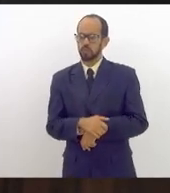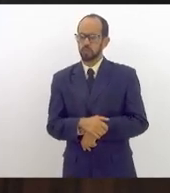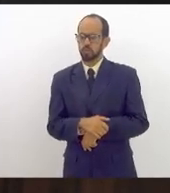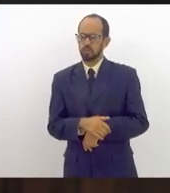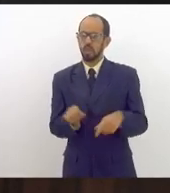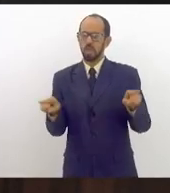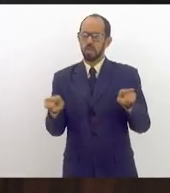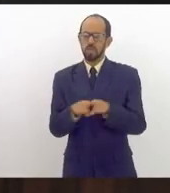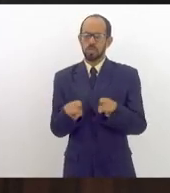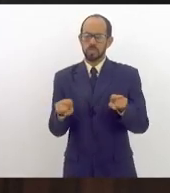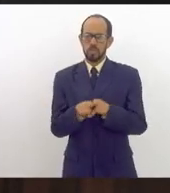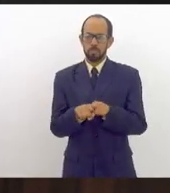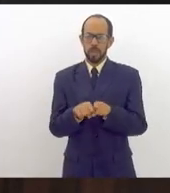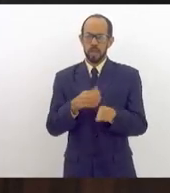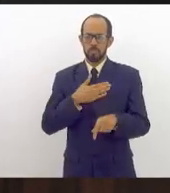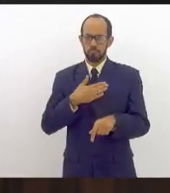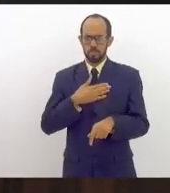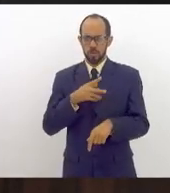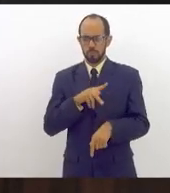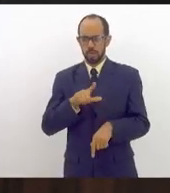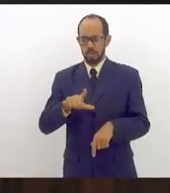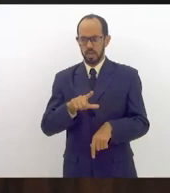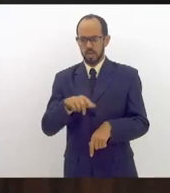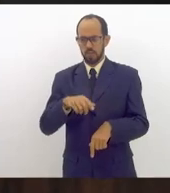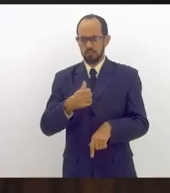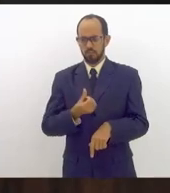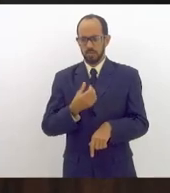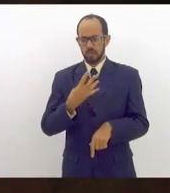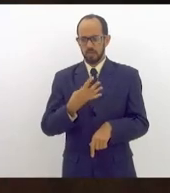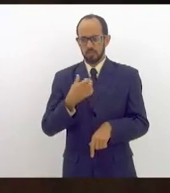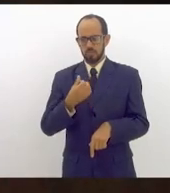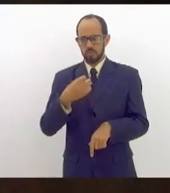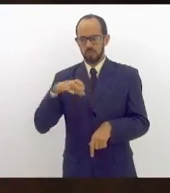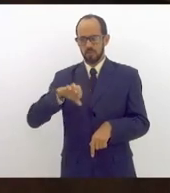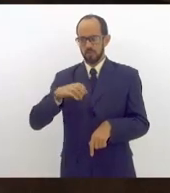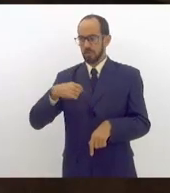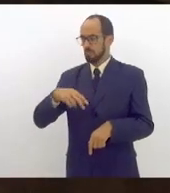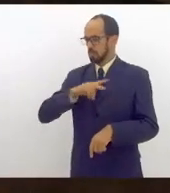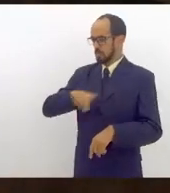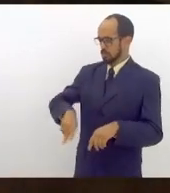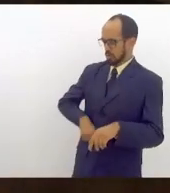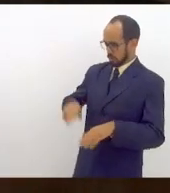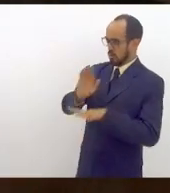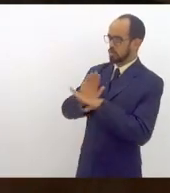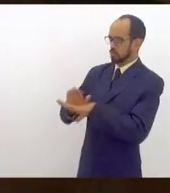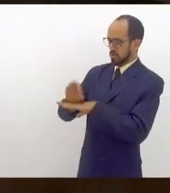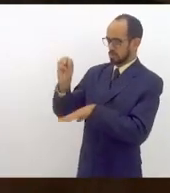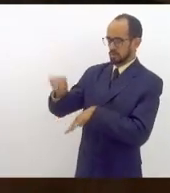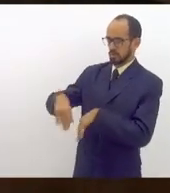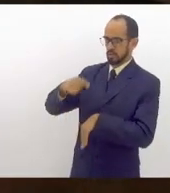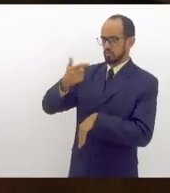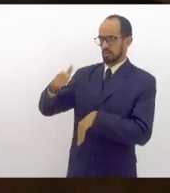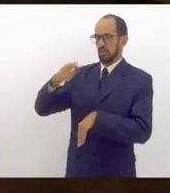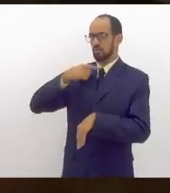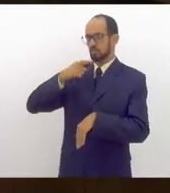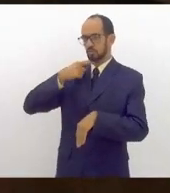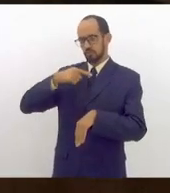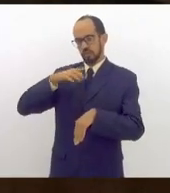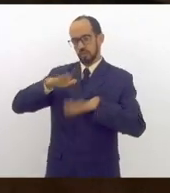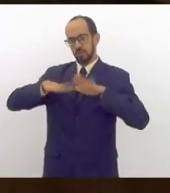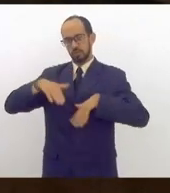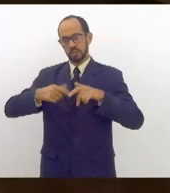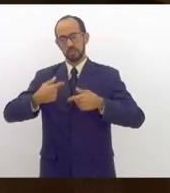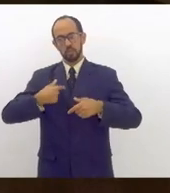e também a esse projeto 6469. Presidente, eu ajudarei sem dúvida. Pode ser que eu esteja alguns dias na história da transição, mas de